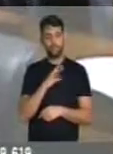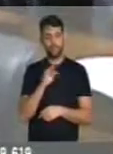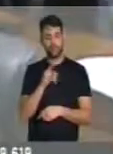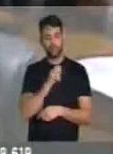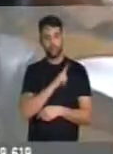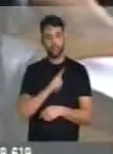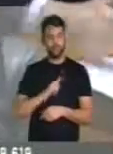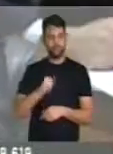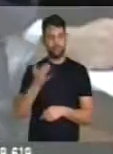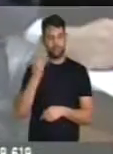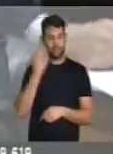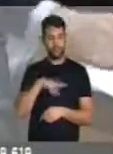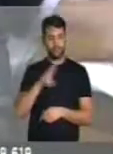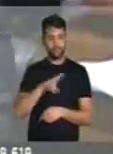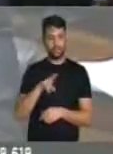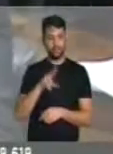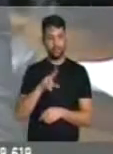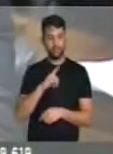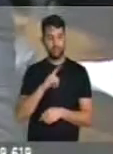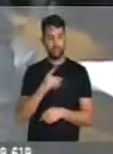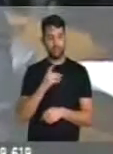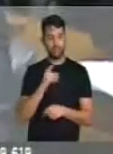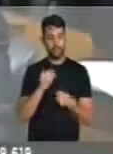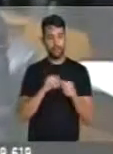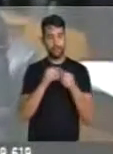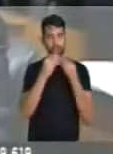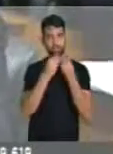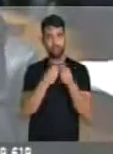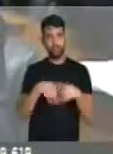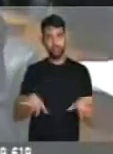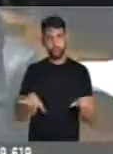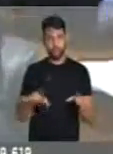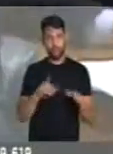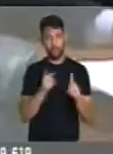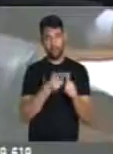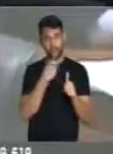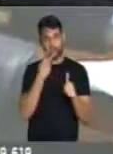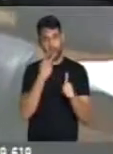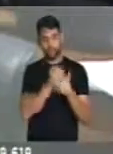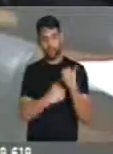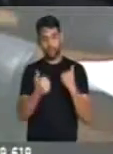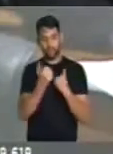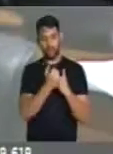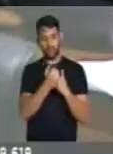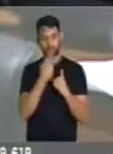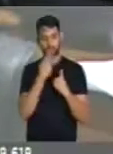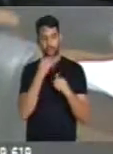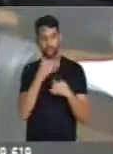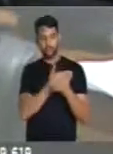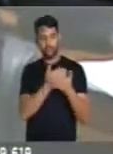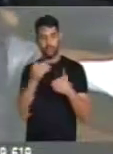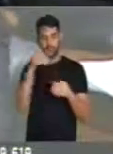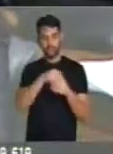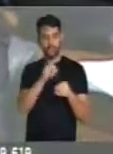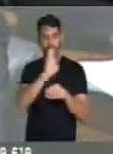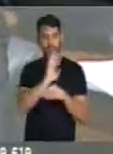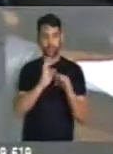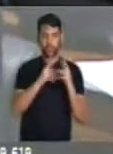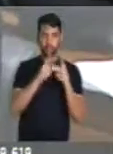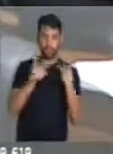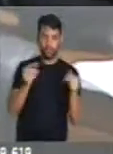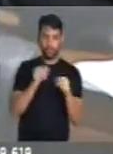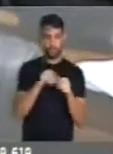o governo passado usou e que ela desmoronou. Primeiro falaram que era golpe, depois veio as eleições e o Brasil